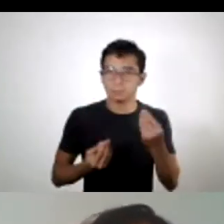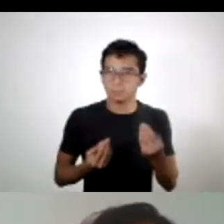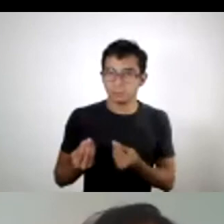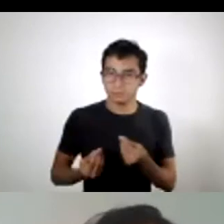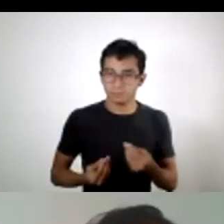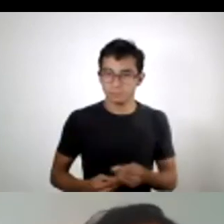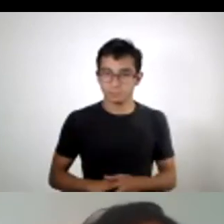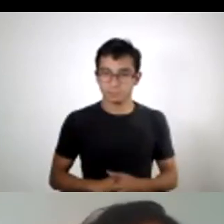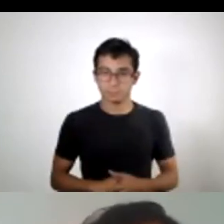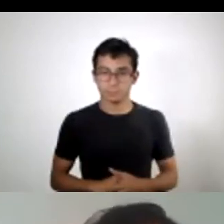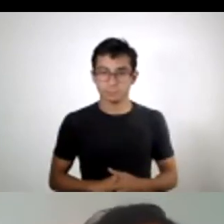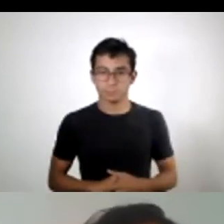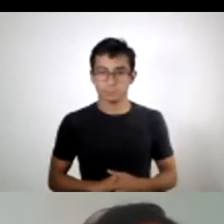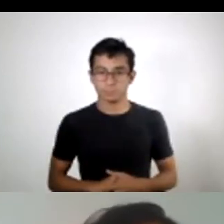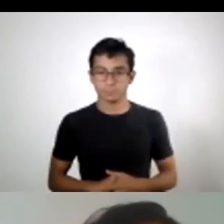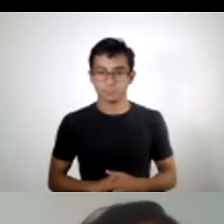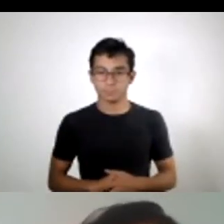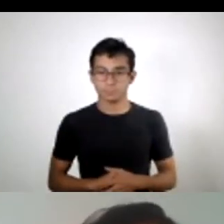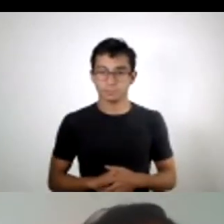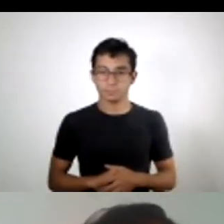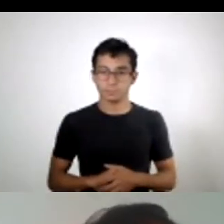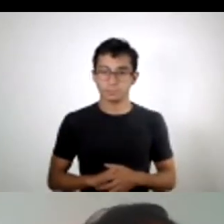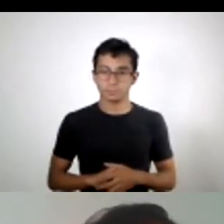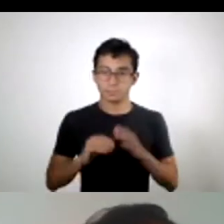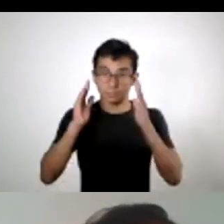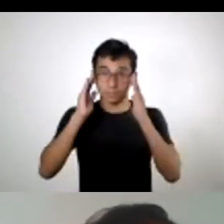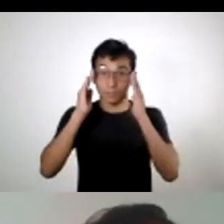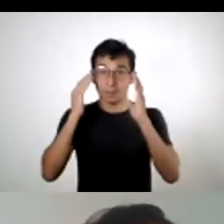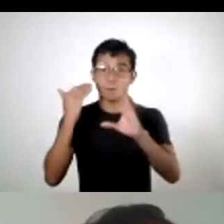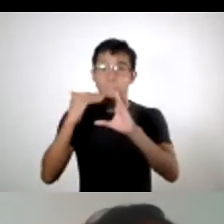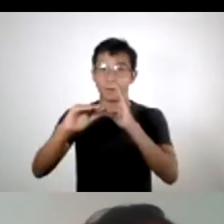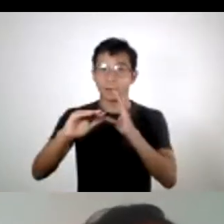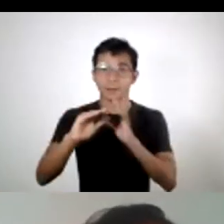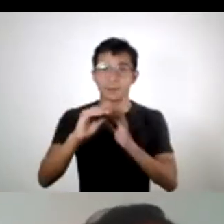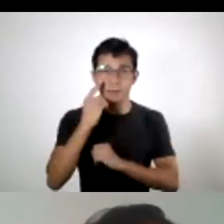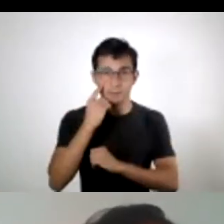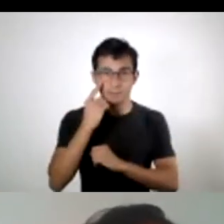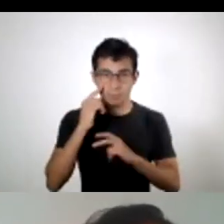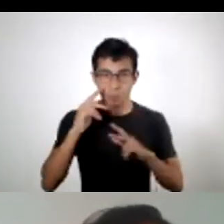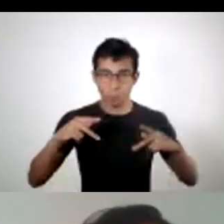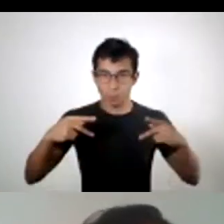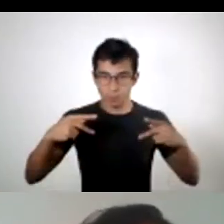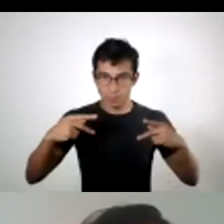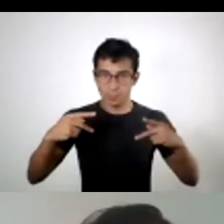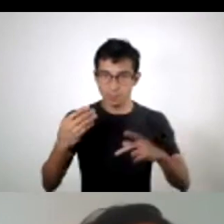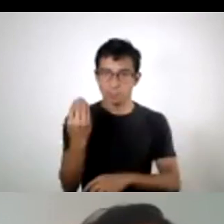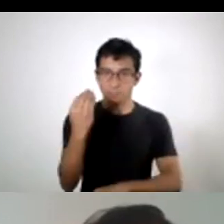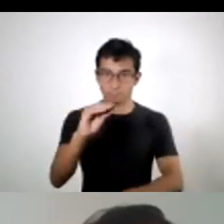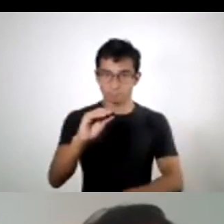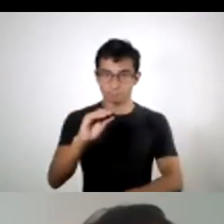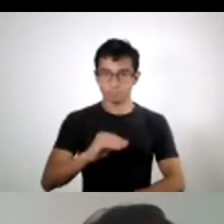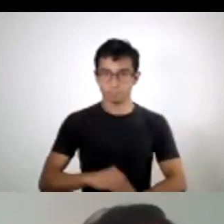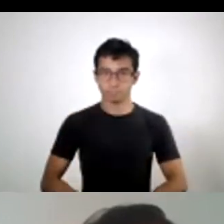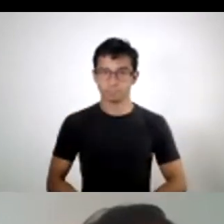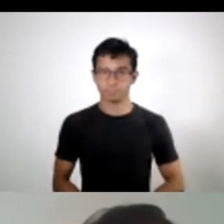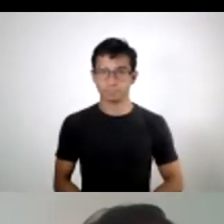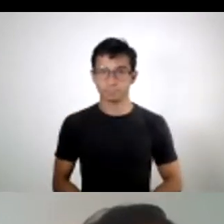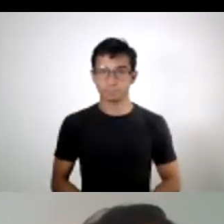Acho que o pessoal posso colocou mandar para aqui, você. a Giovana colocou o link para baixar, né? Ah, tá. Peraí, deixa eu